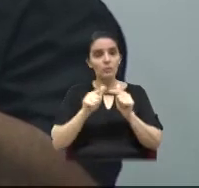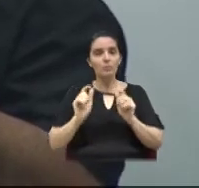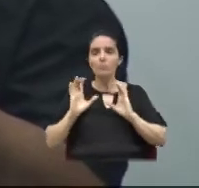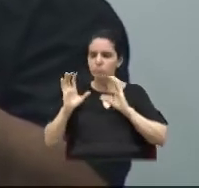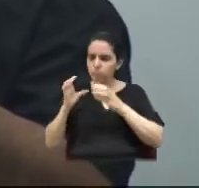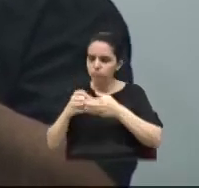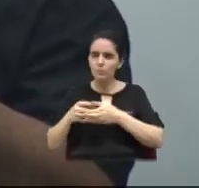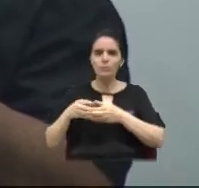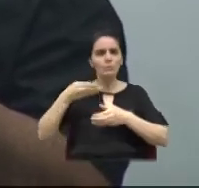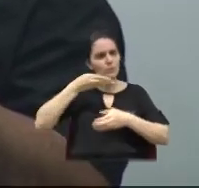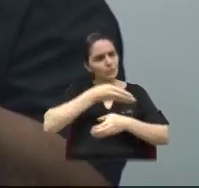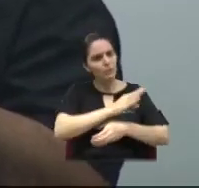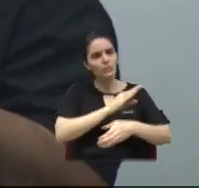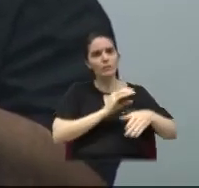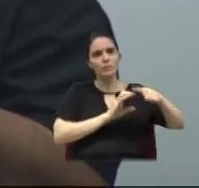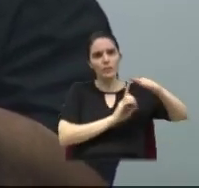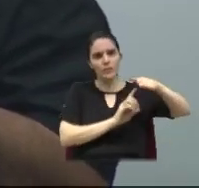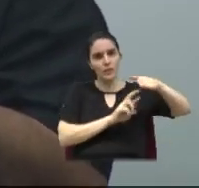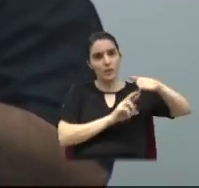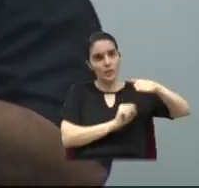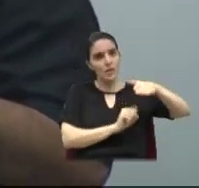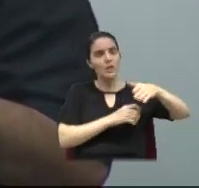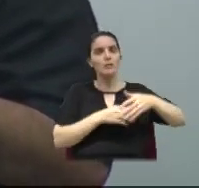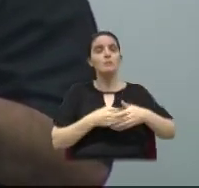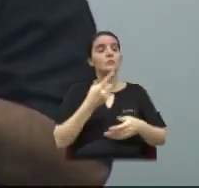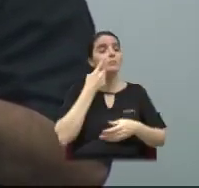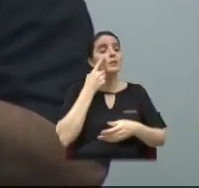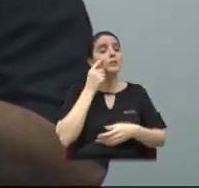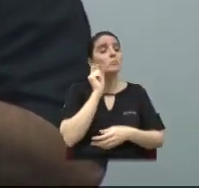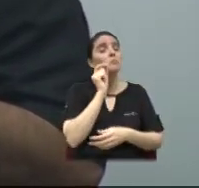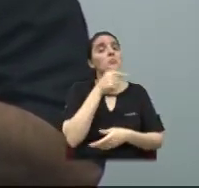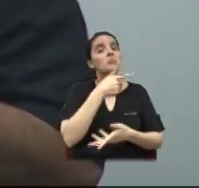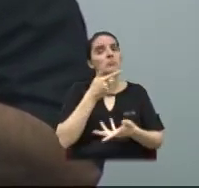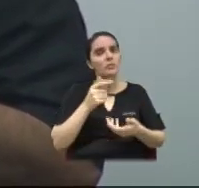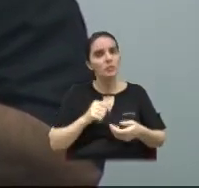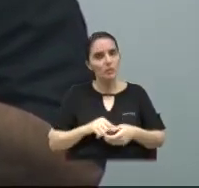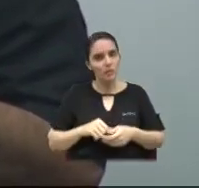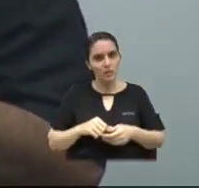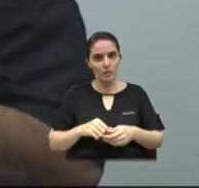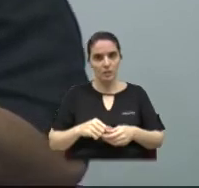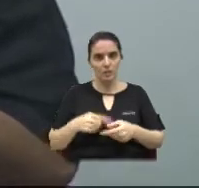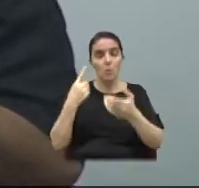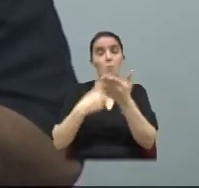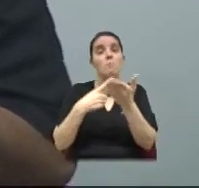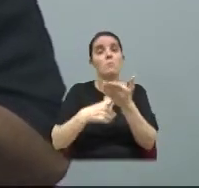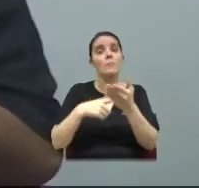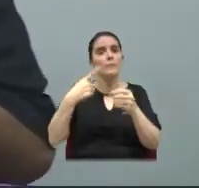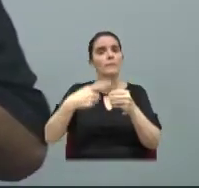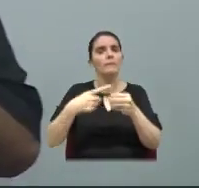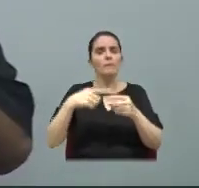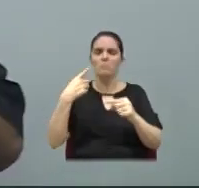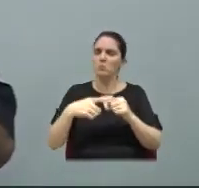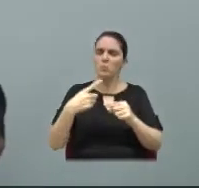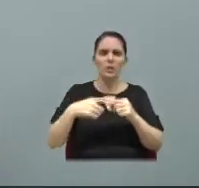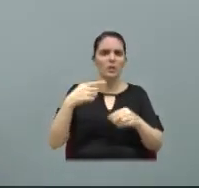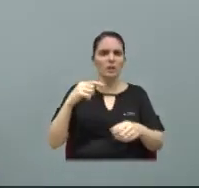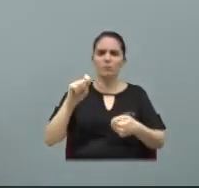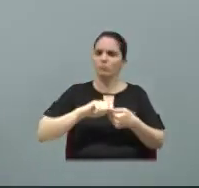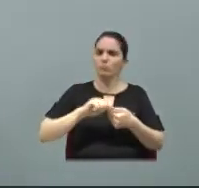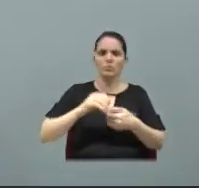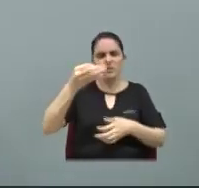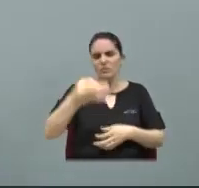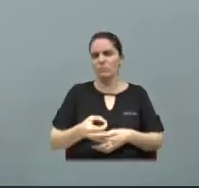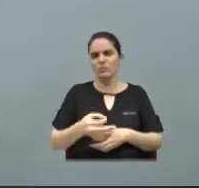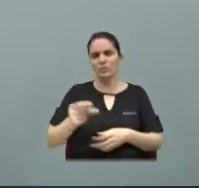lá na DRS, para ver qual que é o papel deles como município. Porque eles estão deixando a desejar faz tempo, não é de